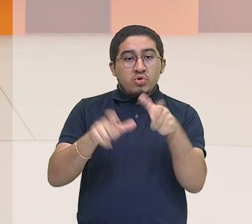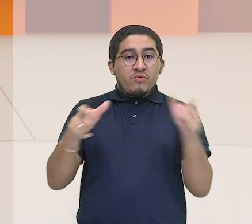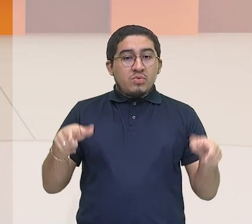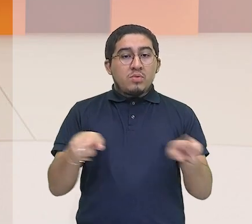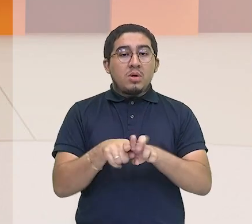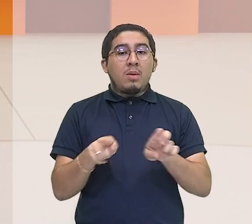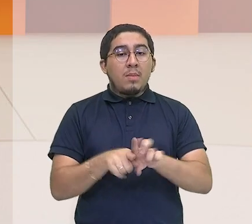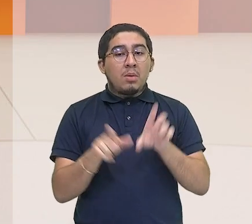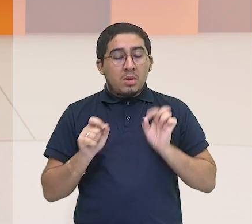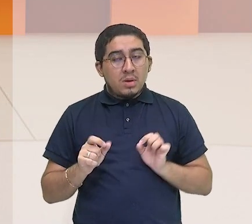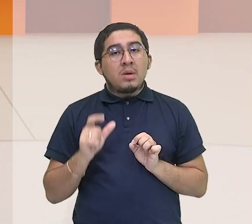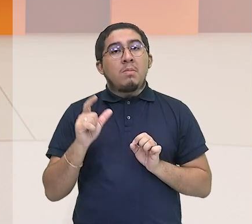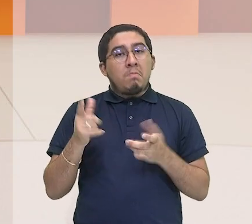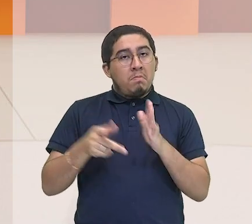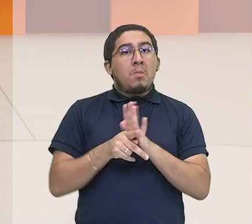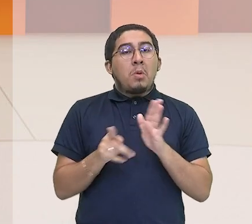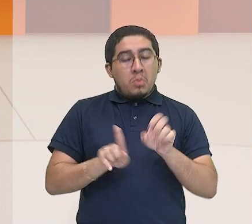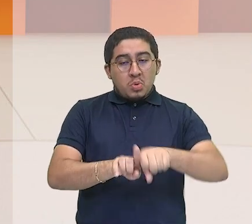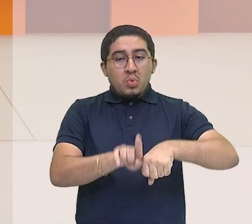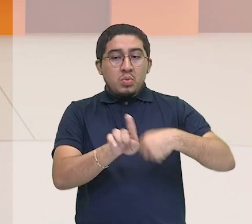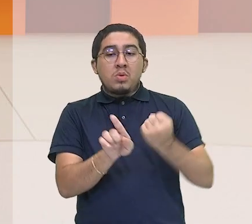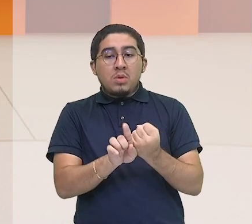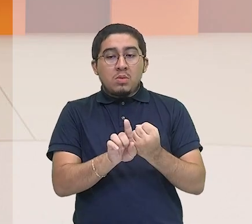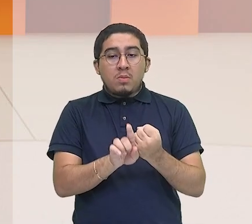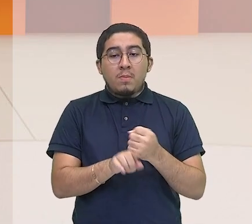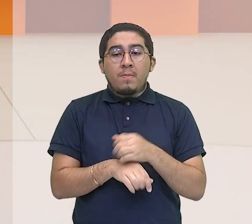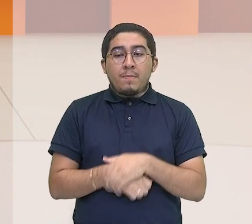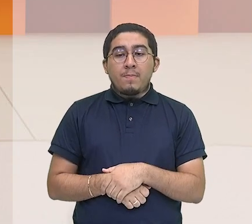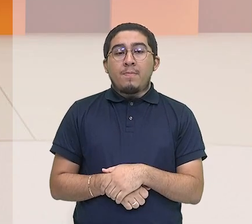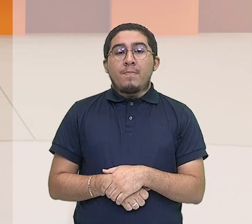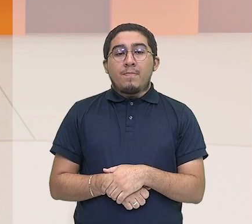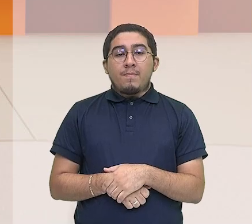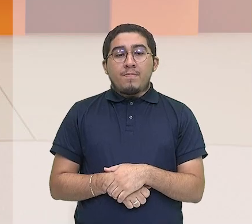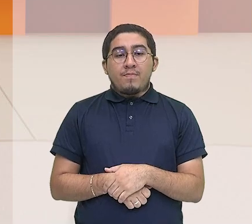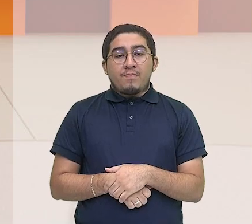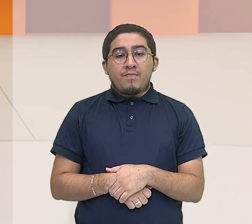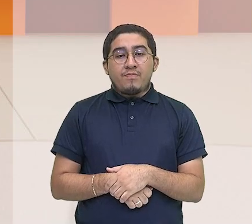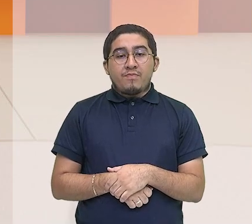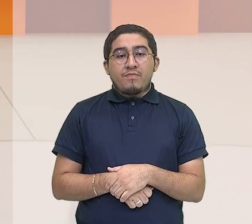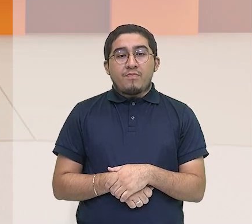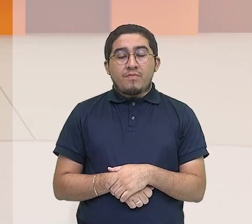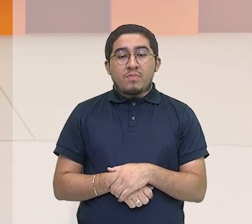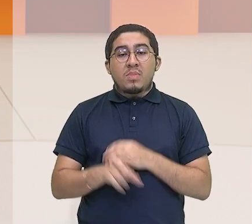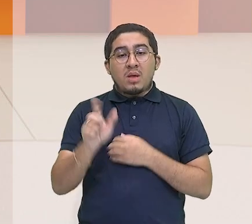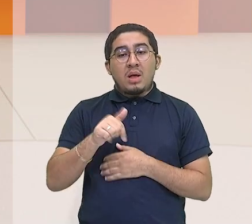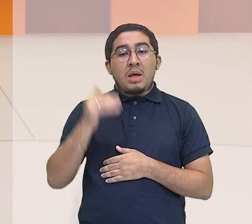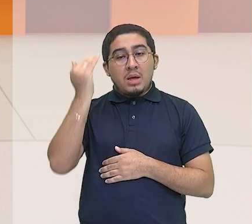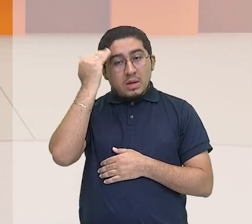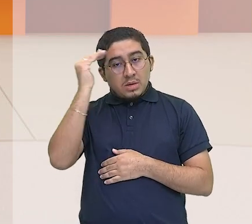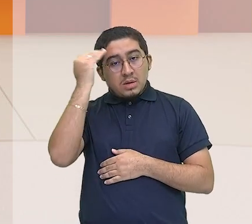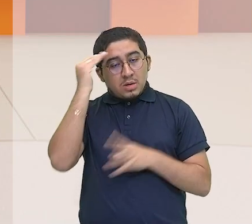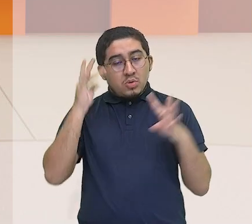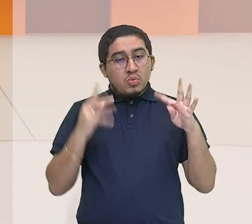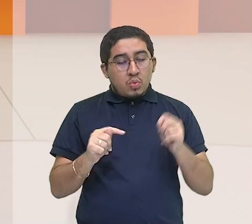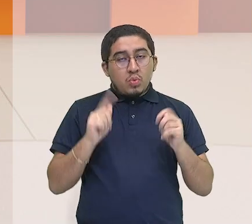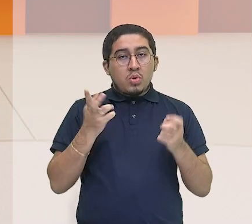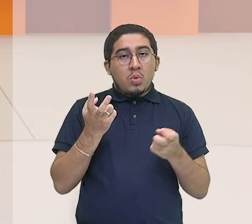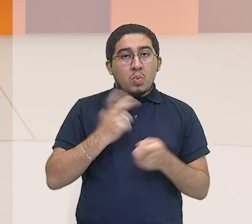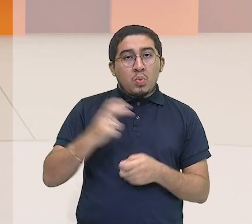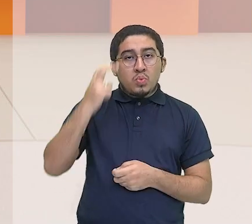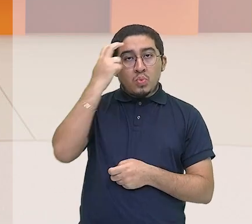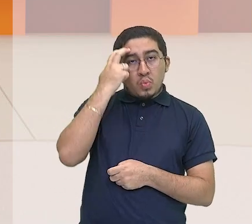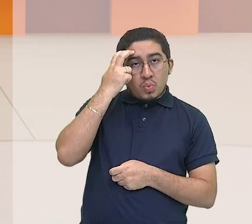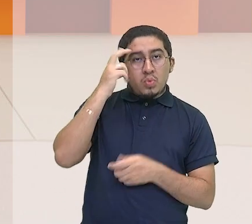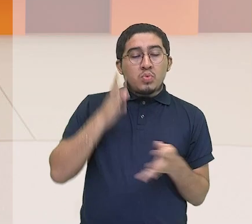também concebem a sociedade. A socialização é o processo de assimilação dos códigos e padrões culturais de um